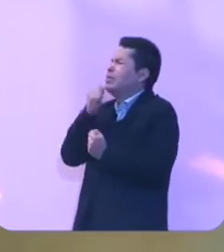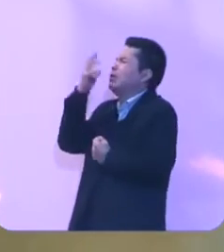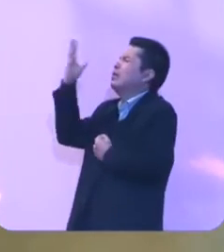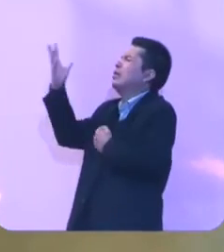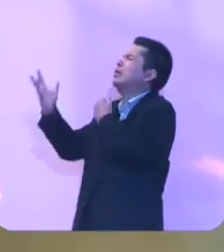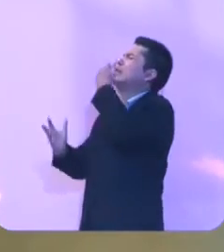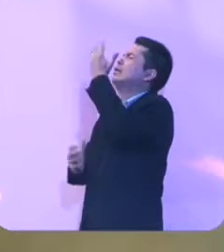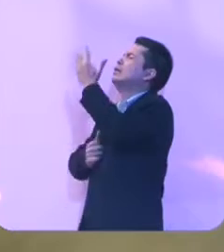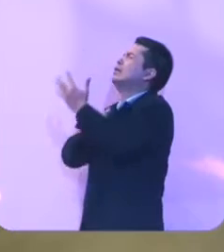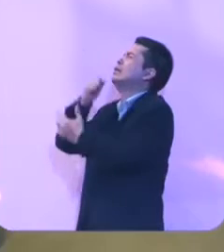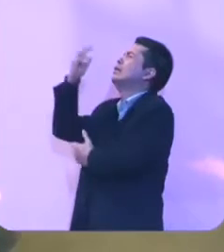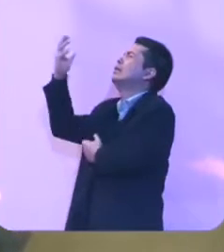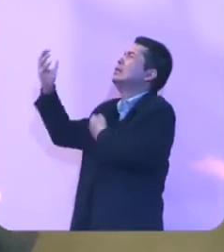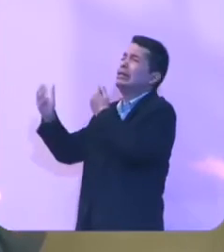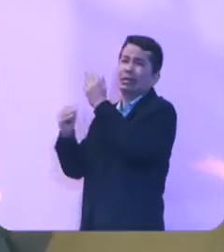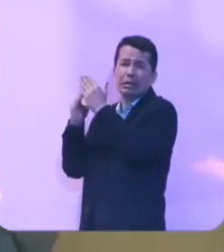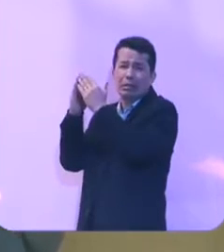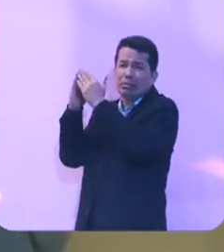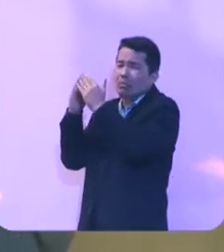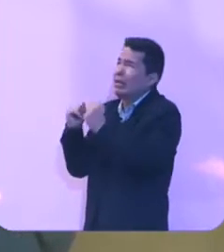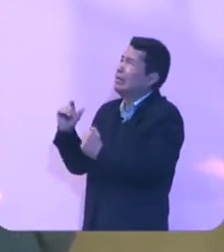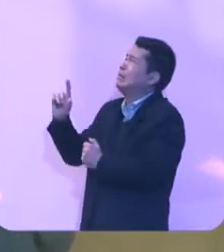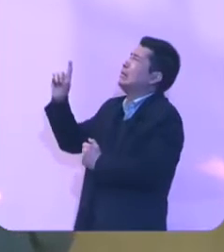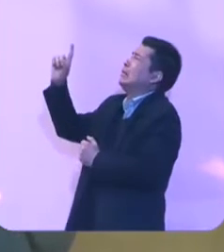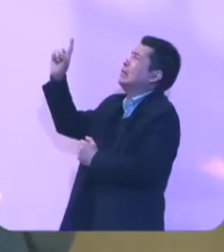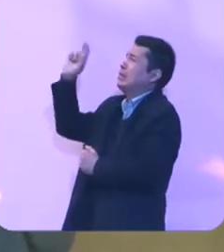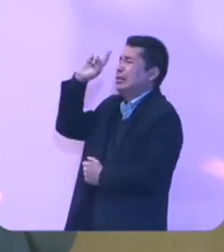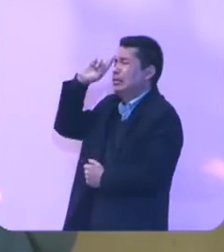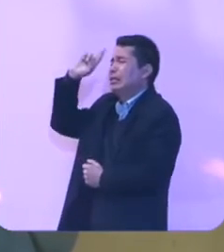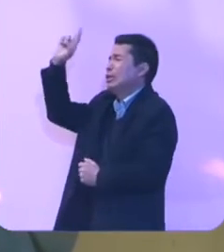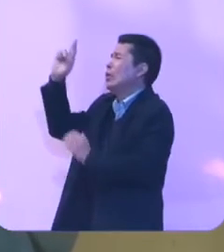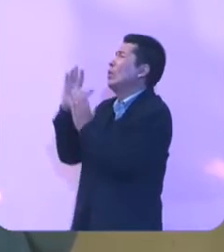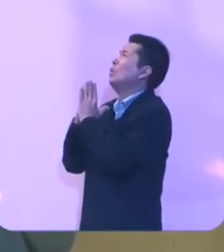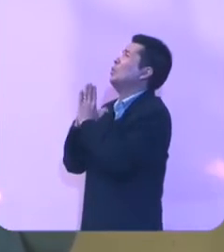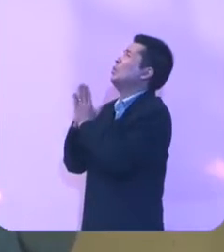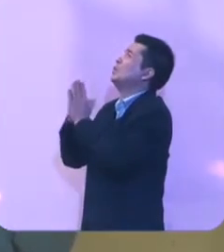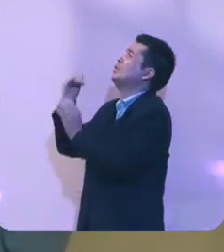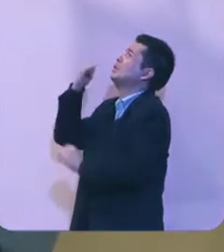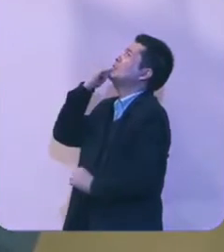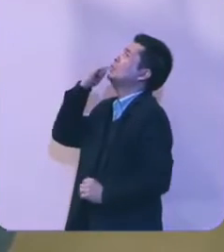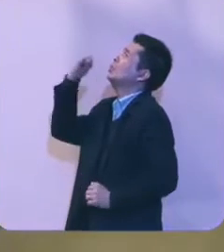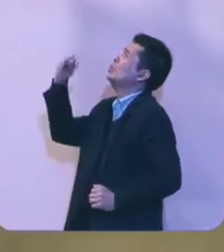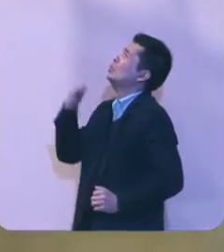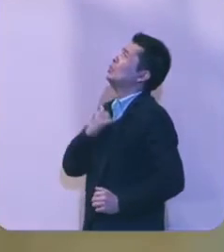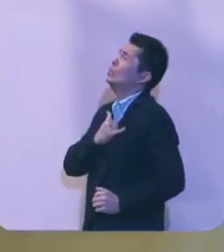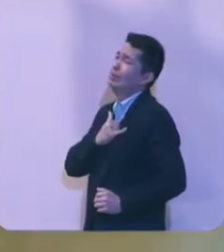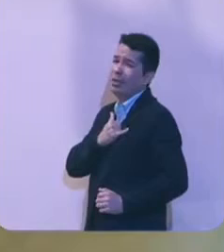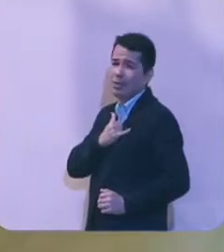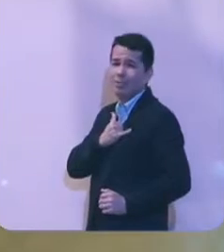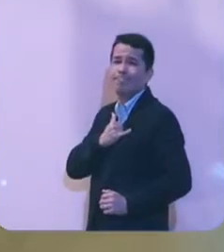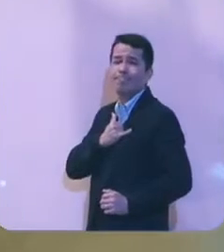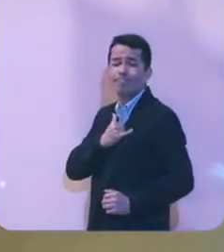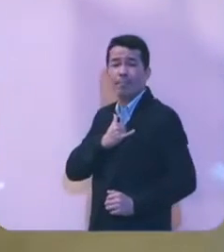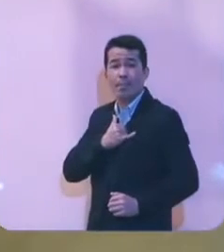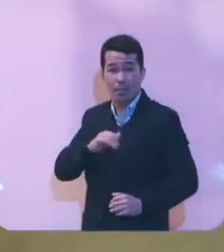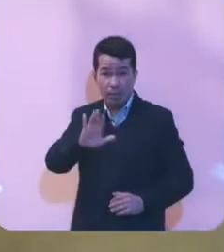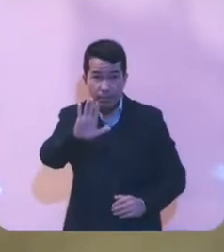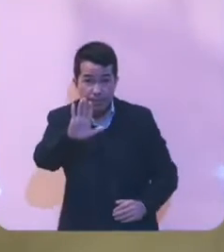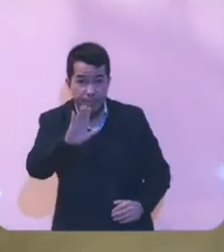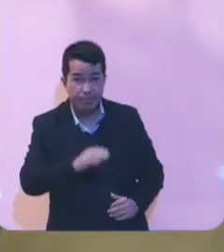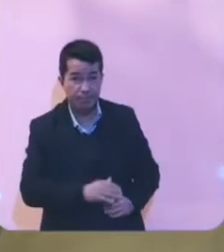Senhor. O que a Bíblia está dizendo é que o pecado